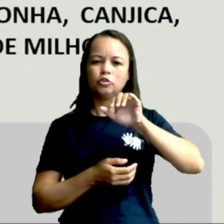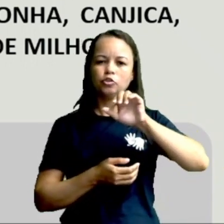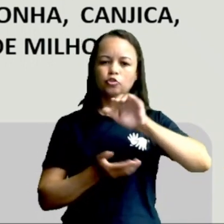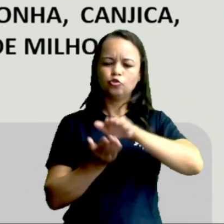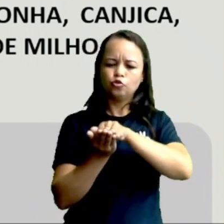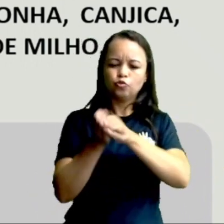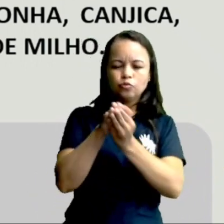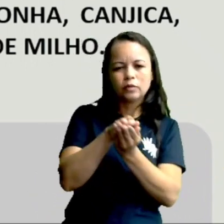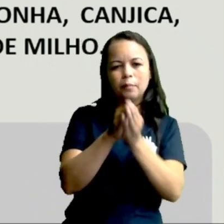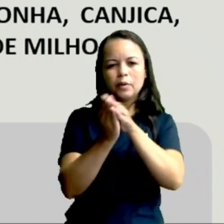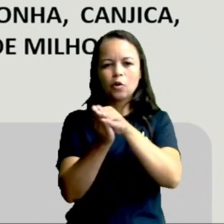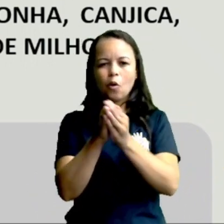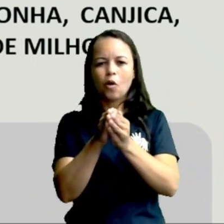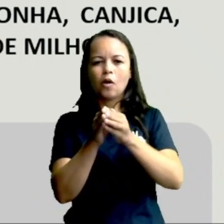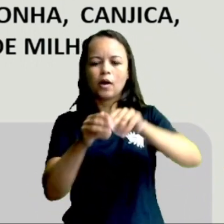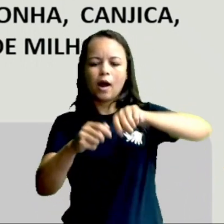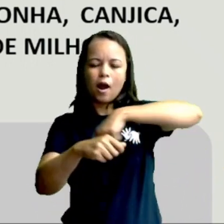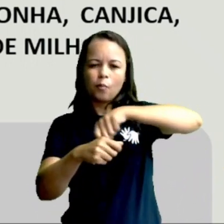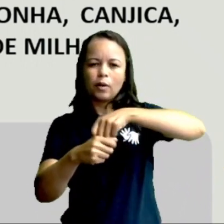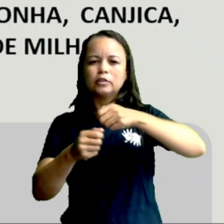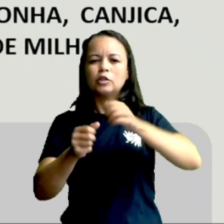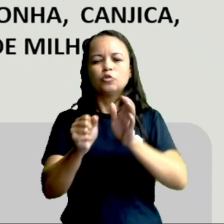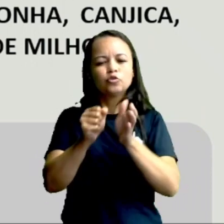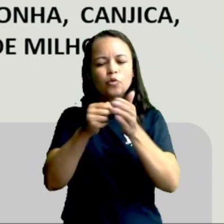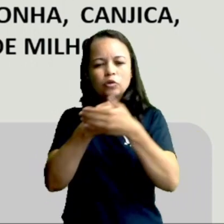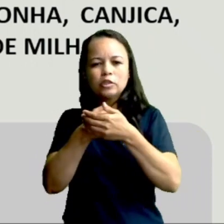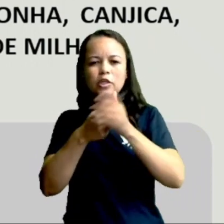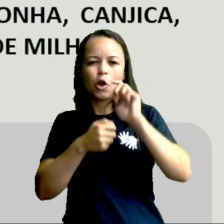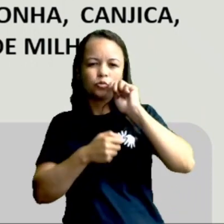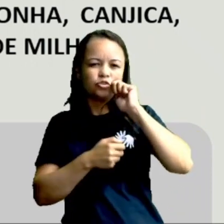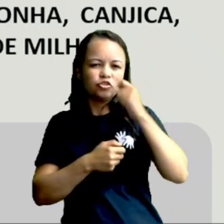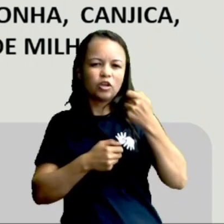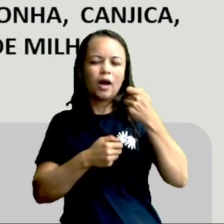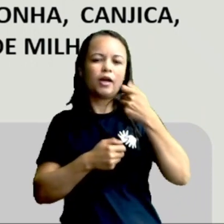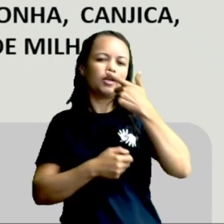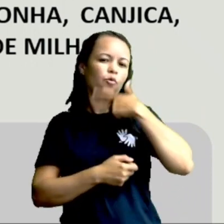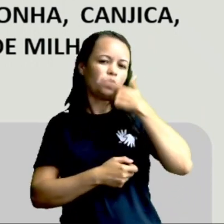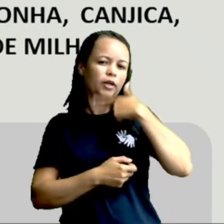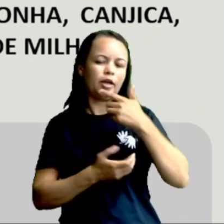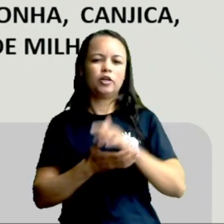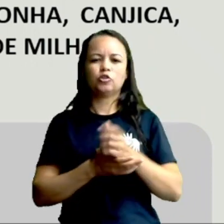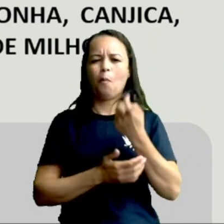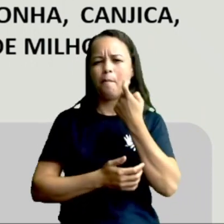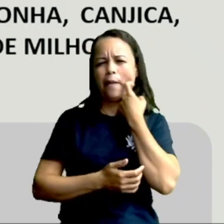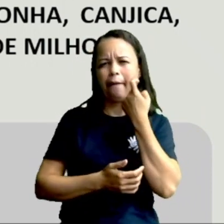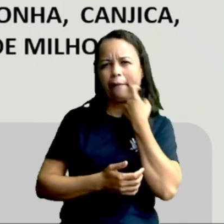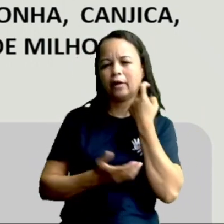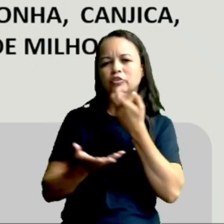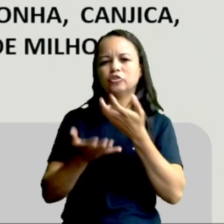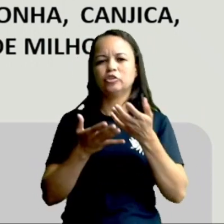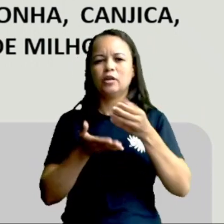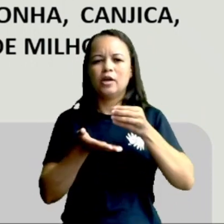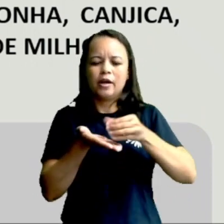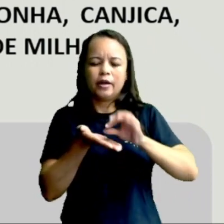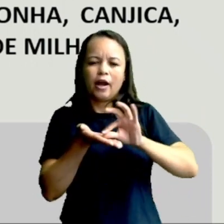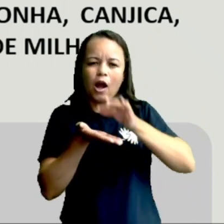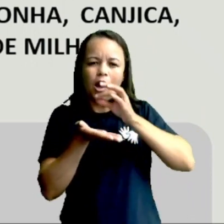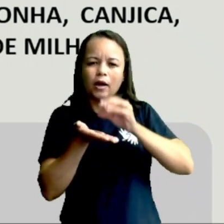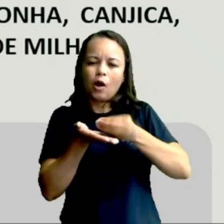tapioca, arrumadinho, escondidinho de charque com queijo, peixada,